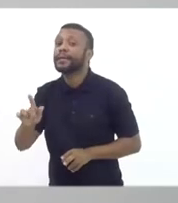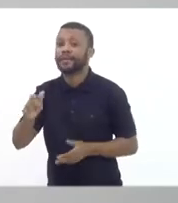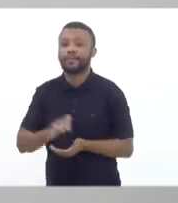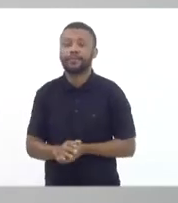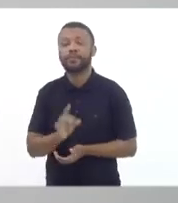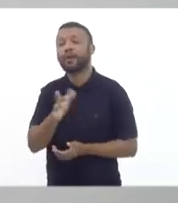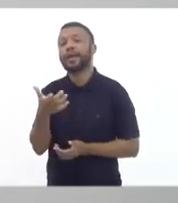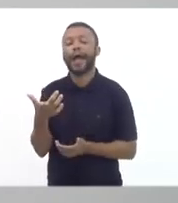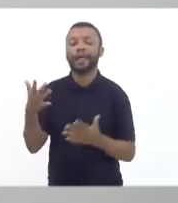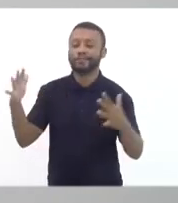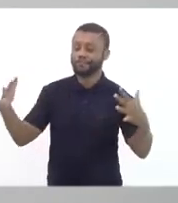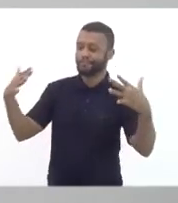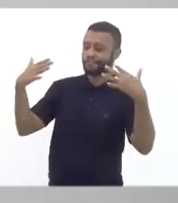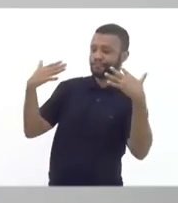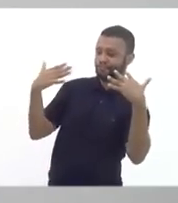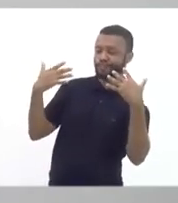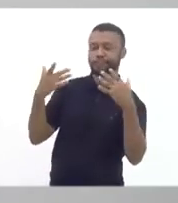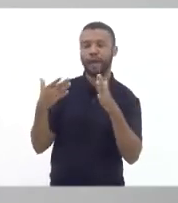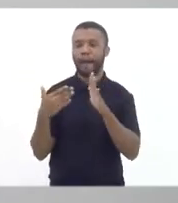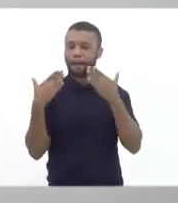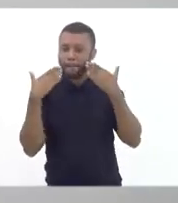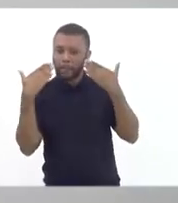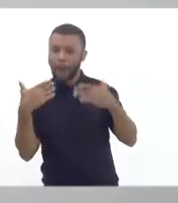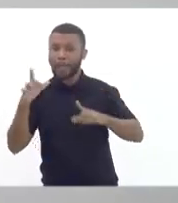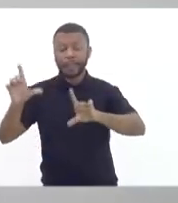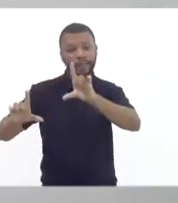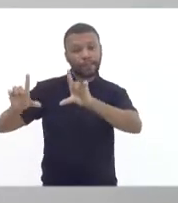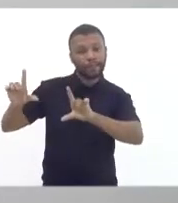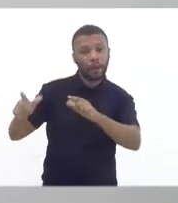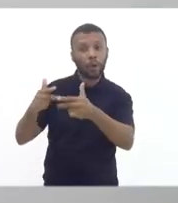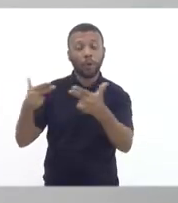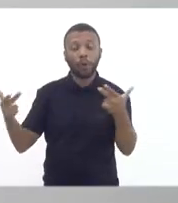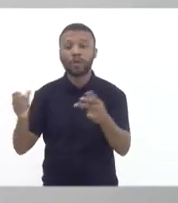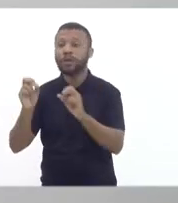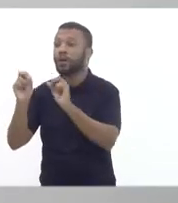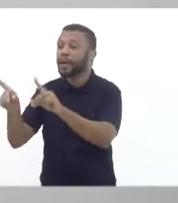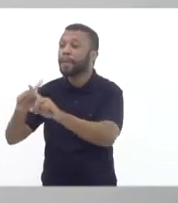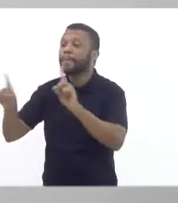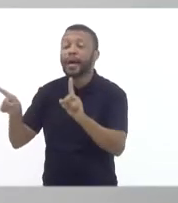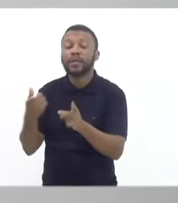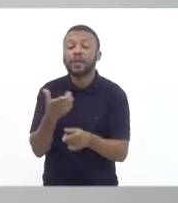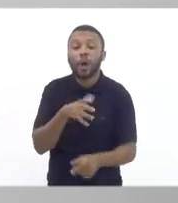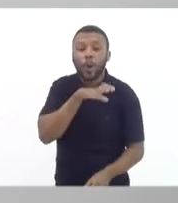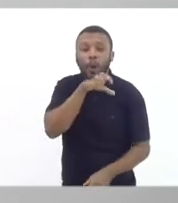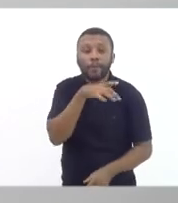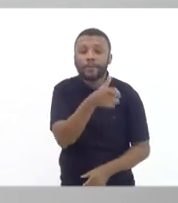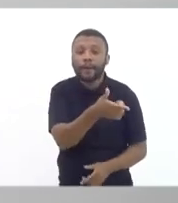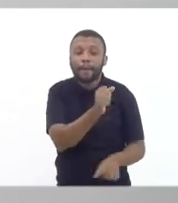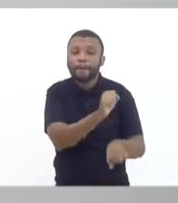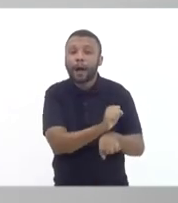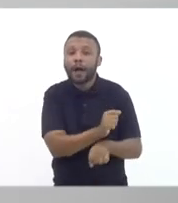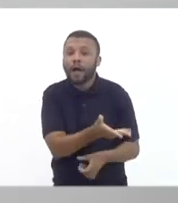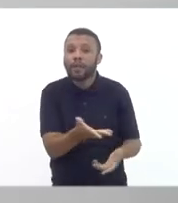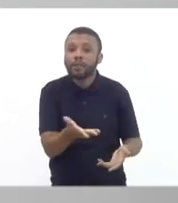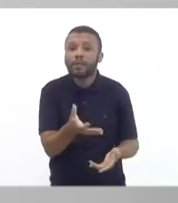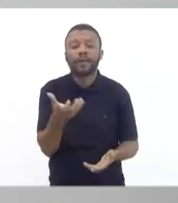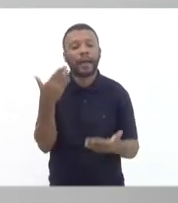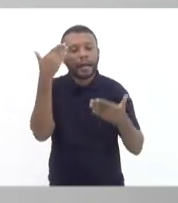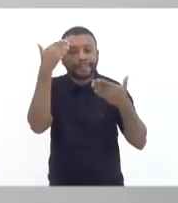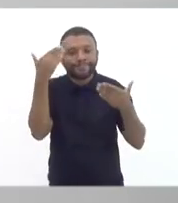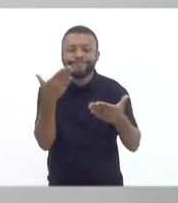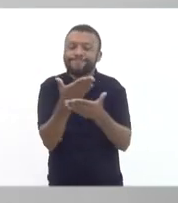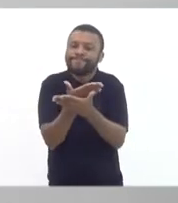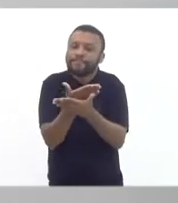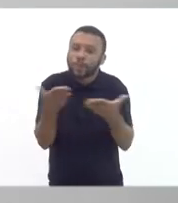holofote, estrelas, se aparece na televisão, se não aparece na televisão, a gente fica lá com o animal na mão. Não é assim, gente. Então, queria agradecer a todos que